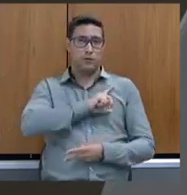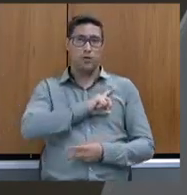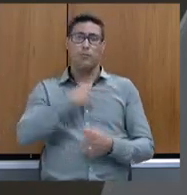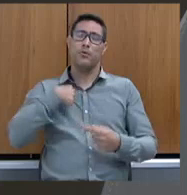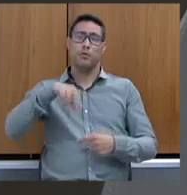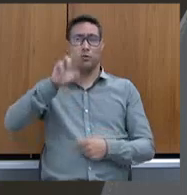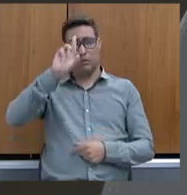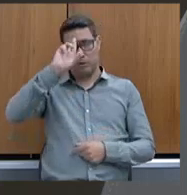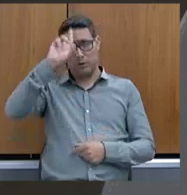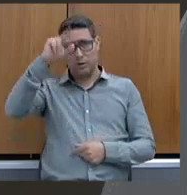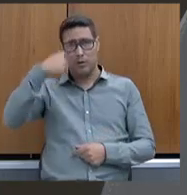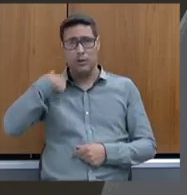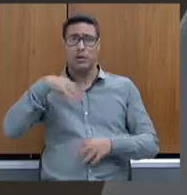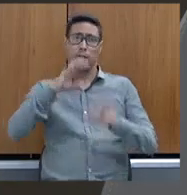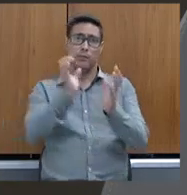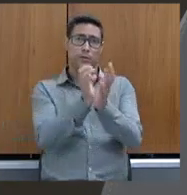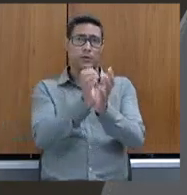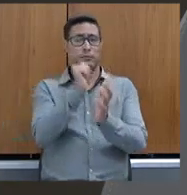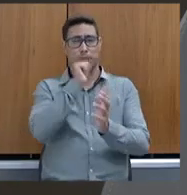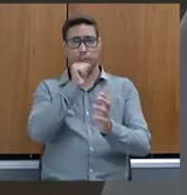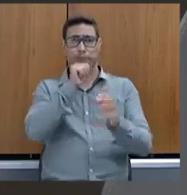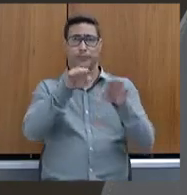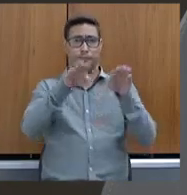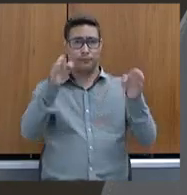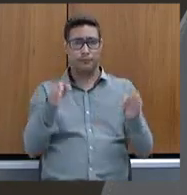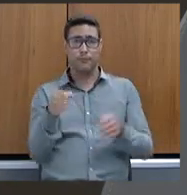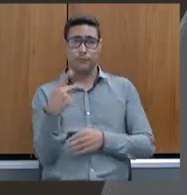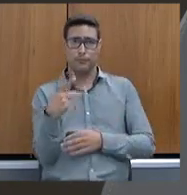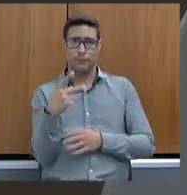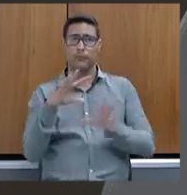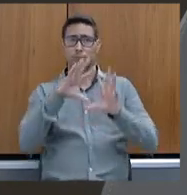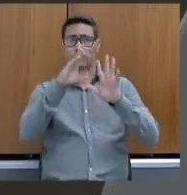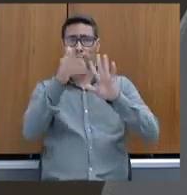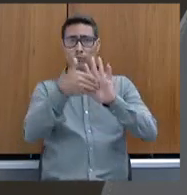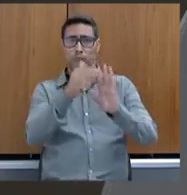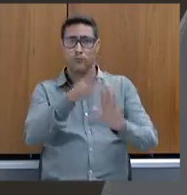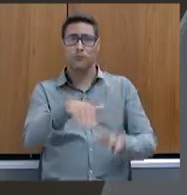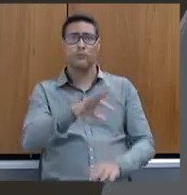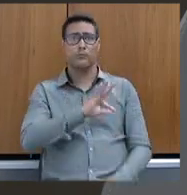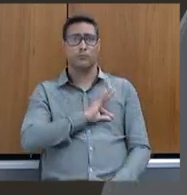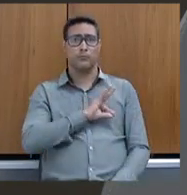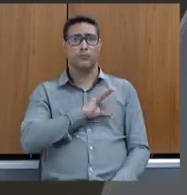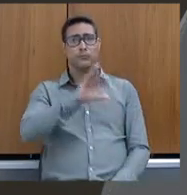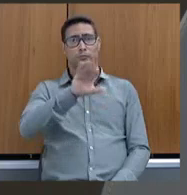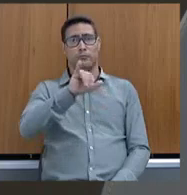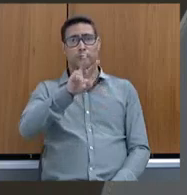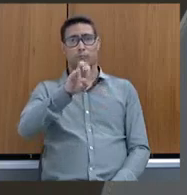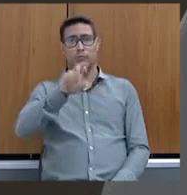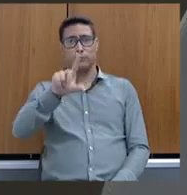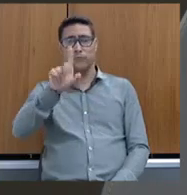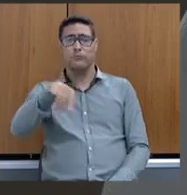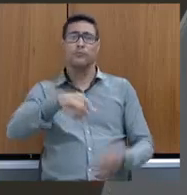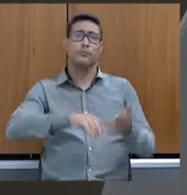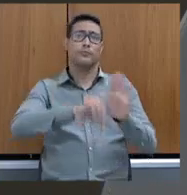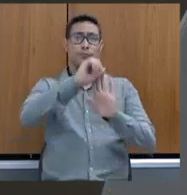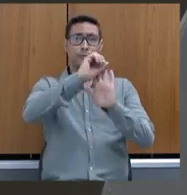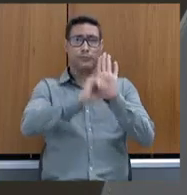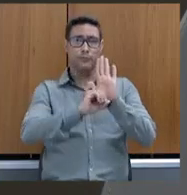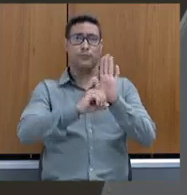de direitos humanos nós já estamos tomando todas as providências junto à polícia civil enviando ofício